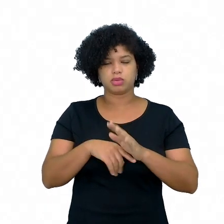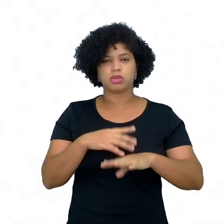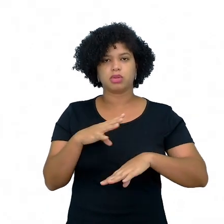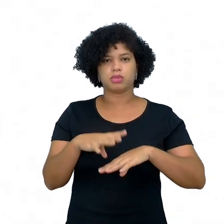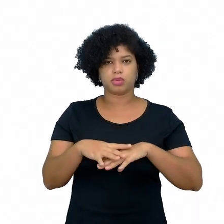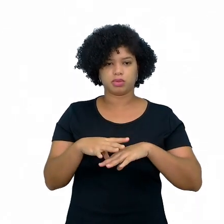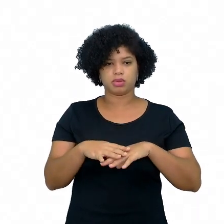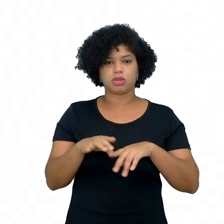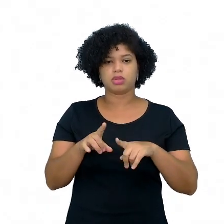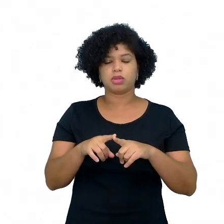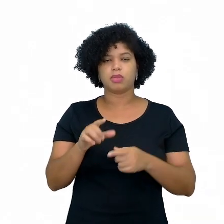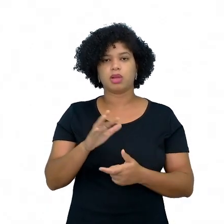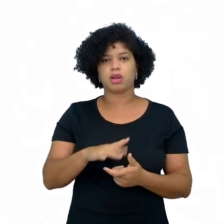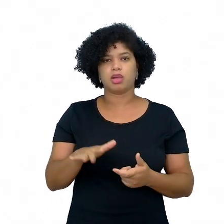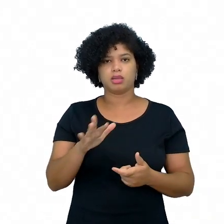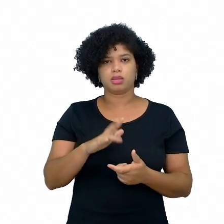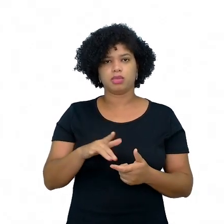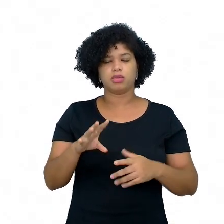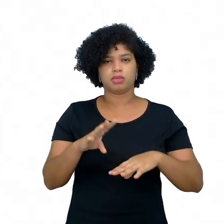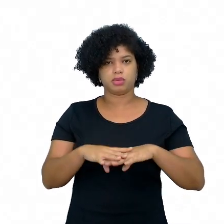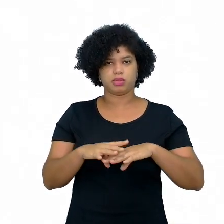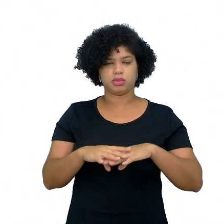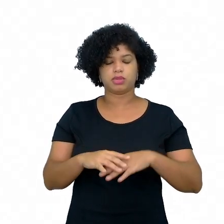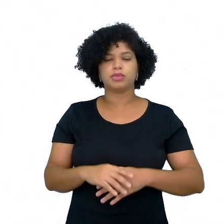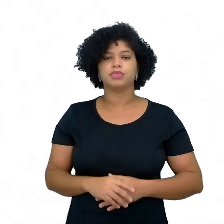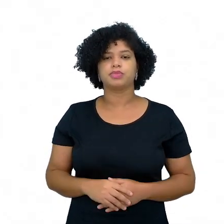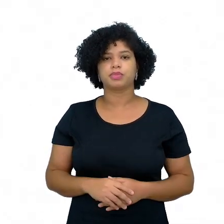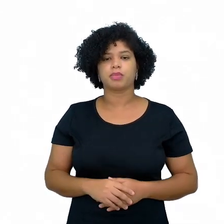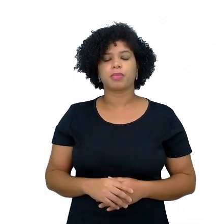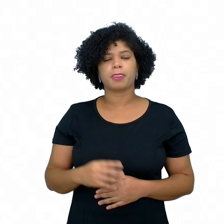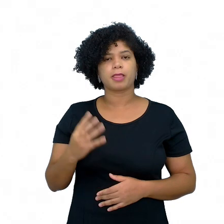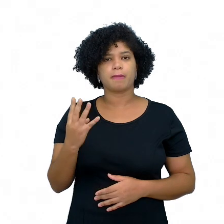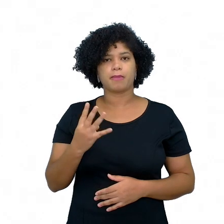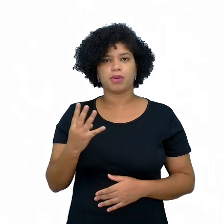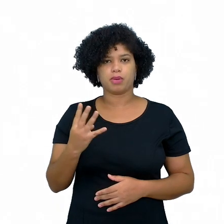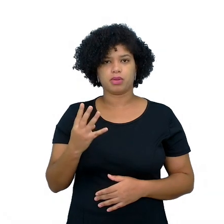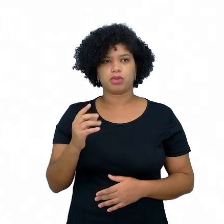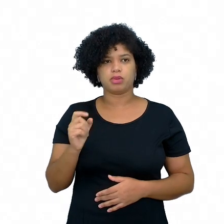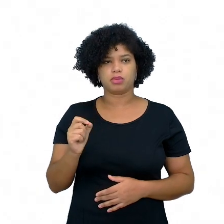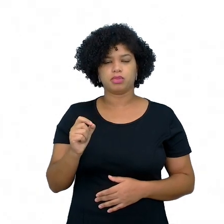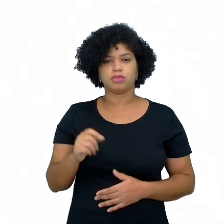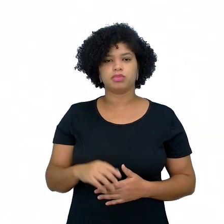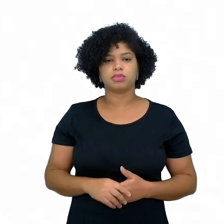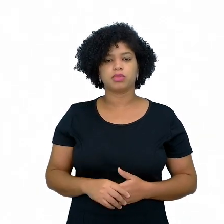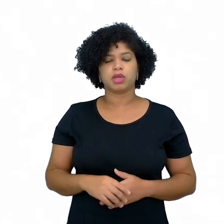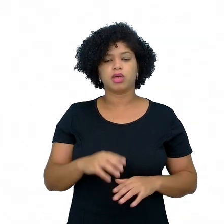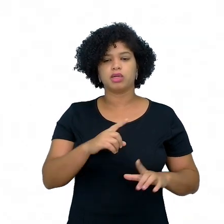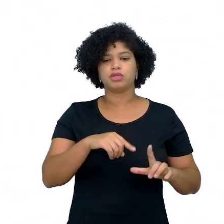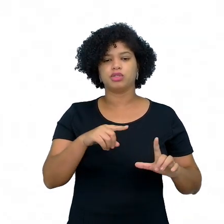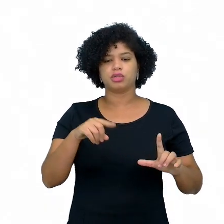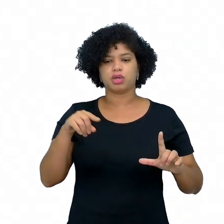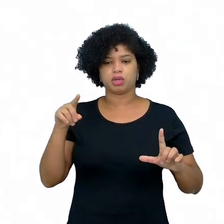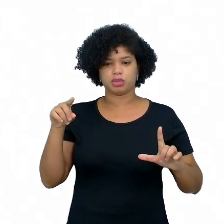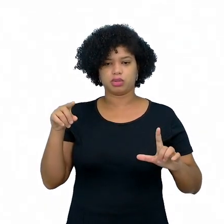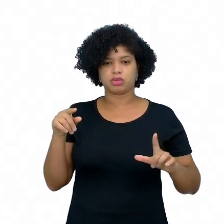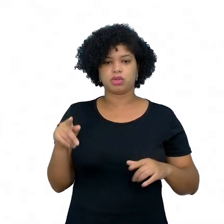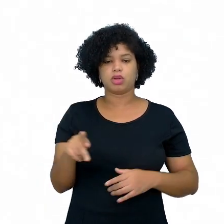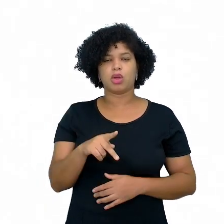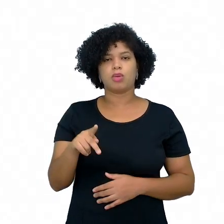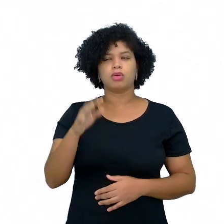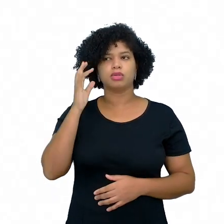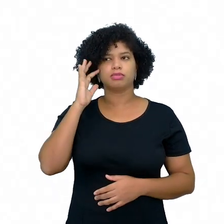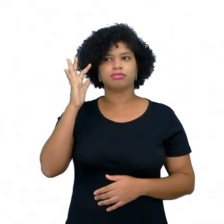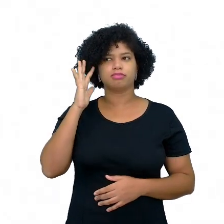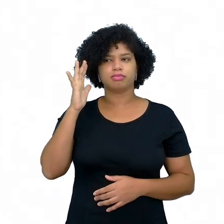matemática e do letramento matemático. A quarta etapa é definir indicadores para que o professor